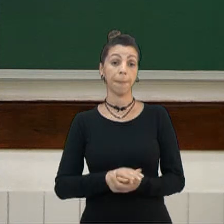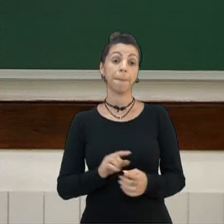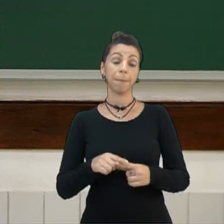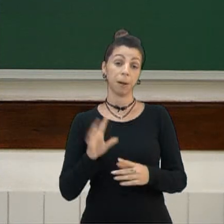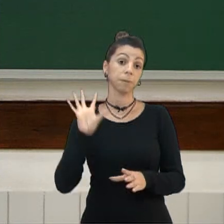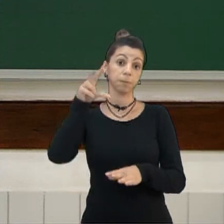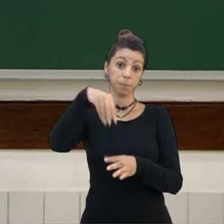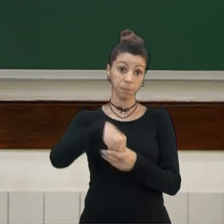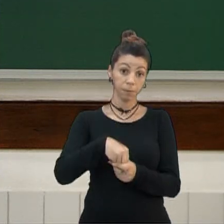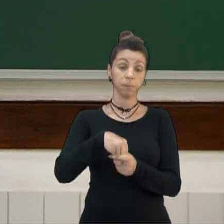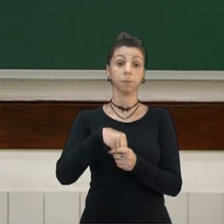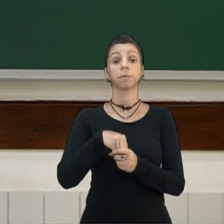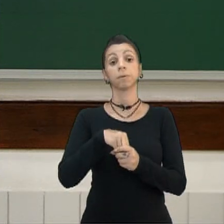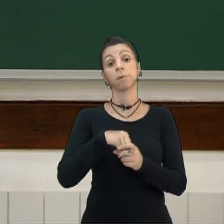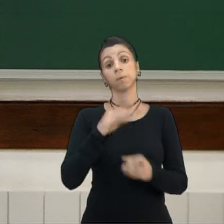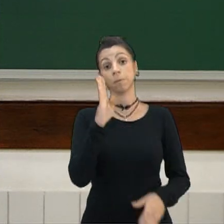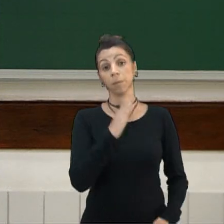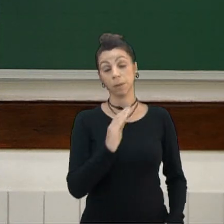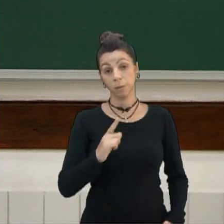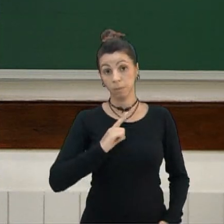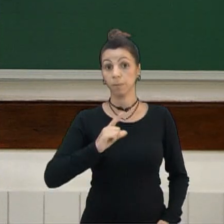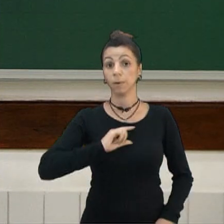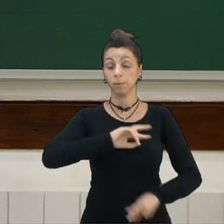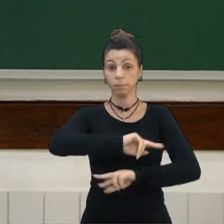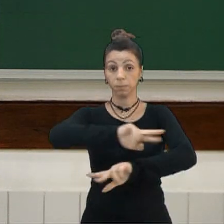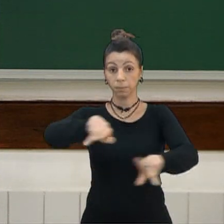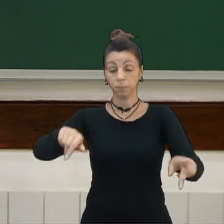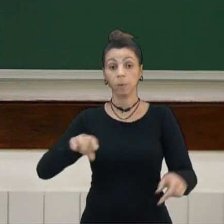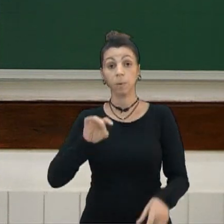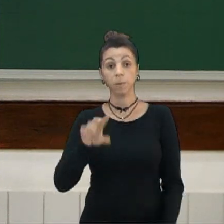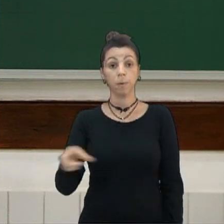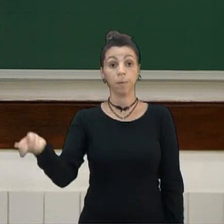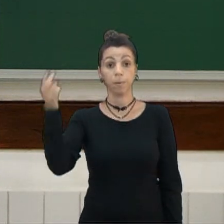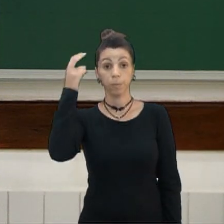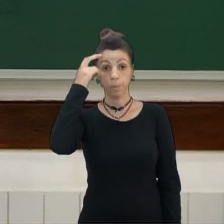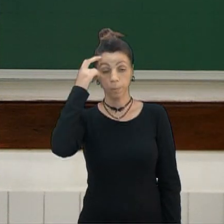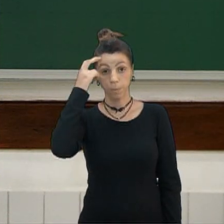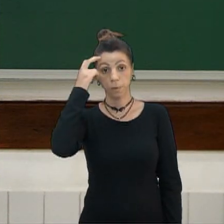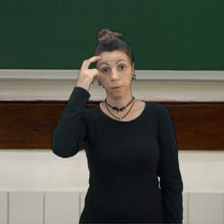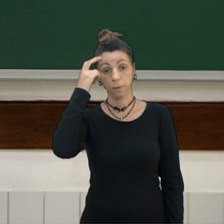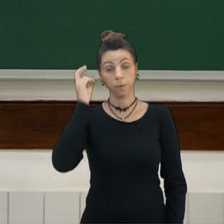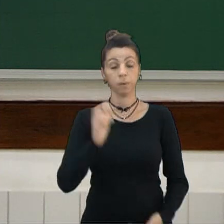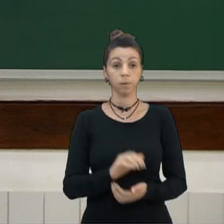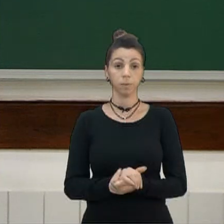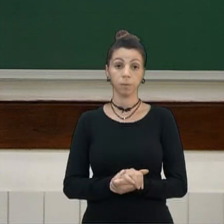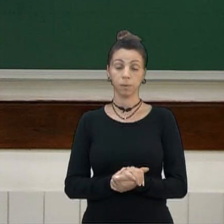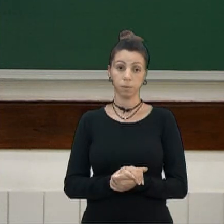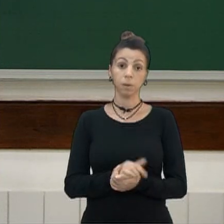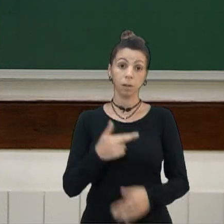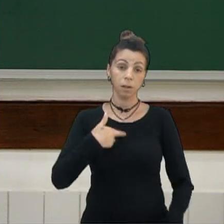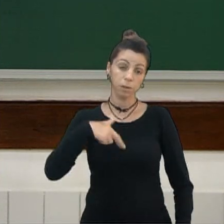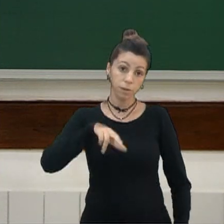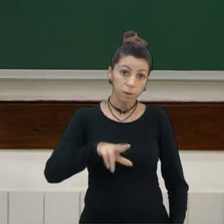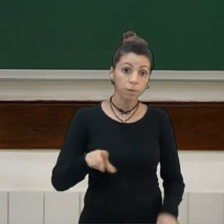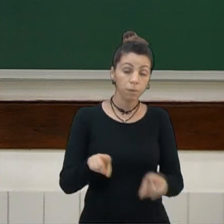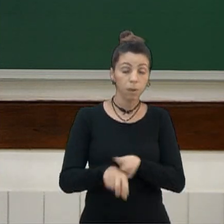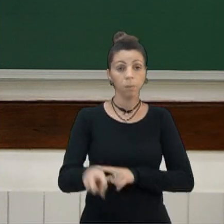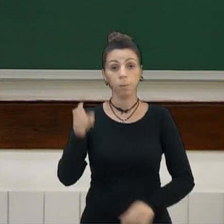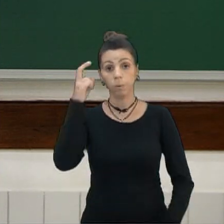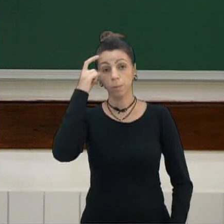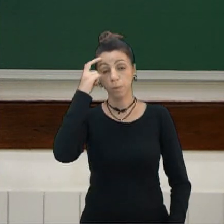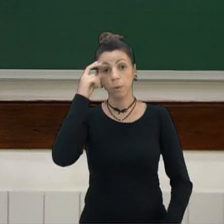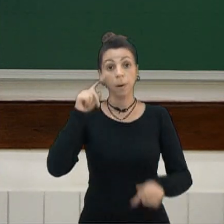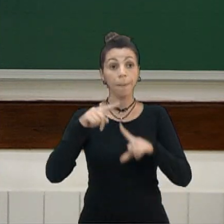temos, né, essa diversidade não só de culturas, né, que a religião de certa forma são culturas, como também